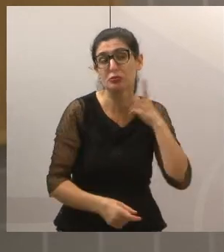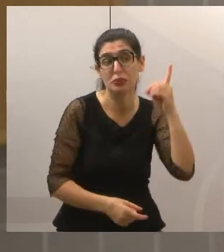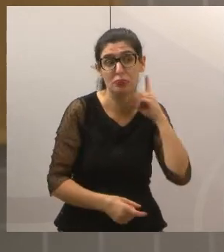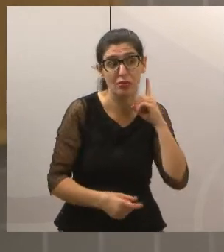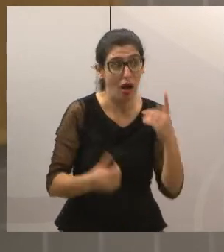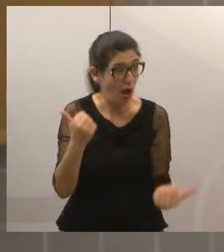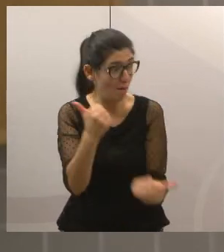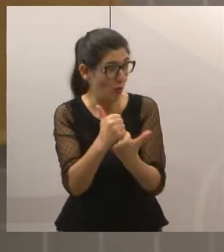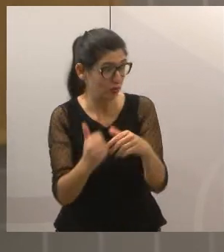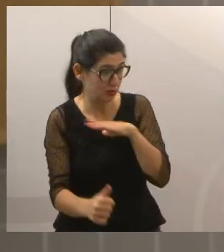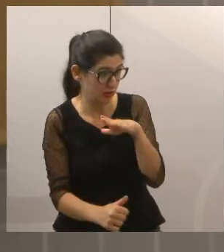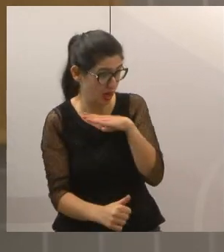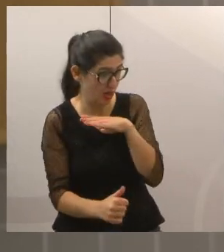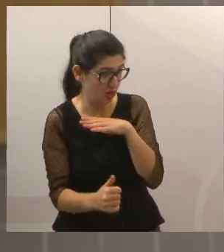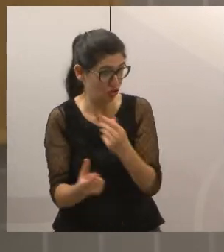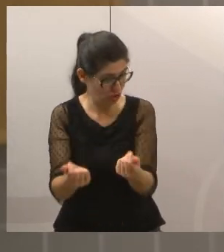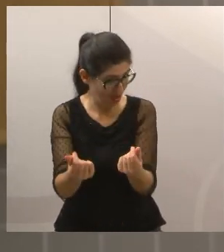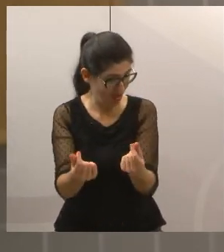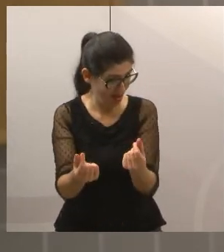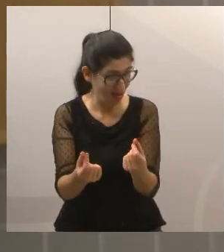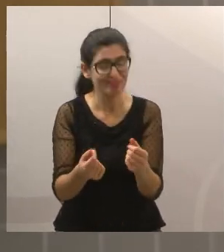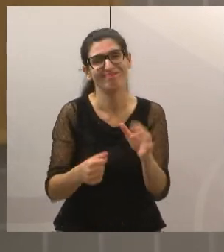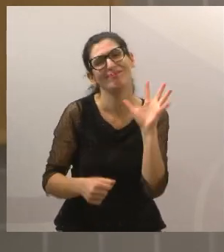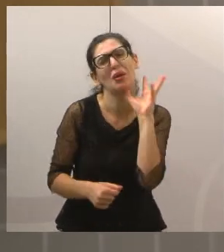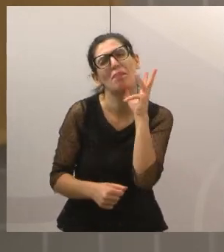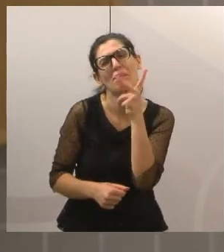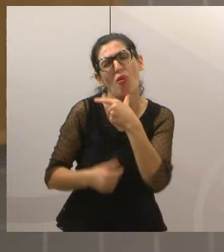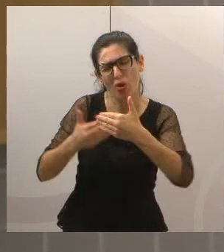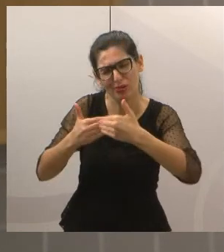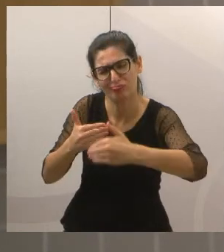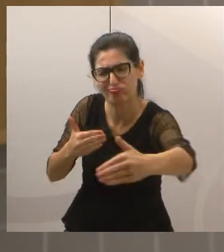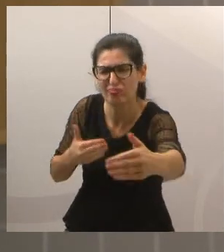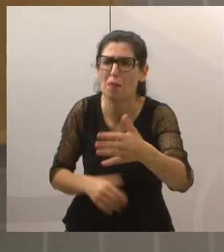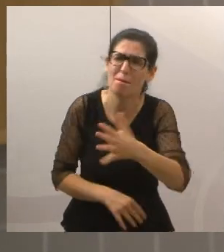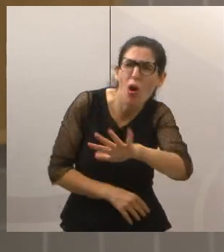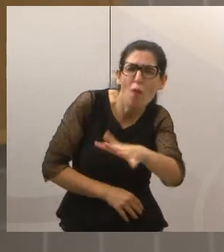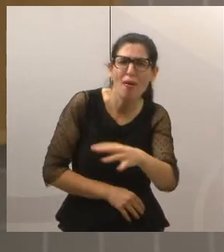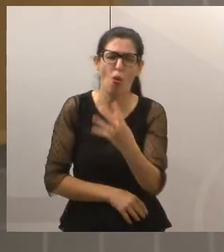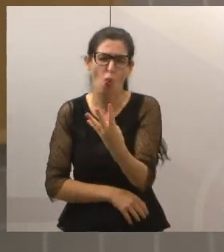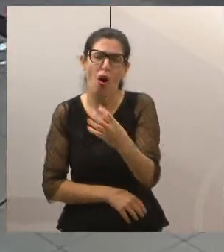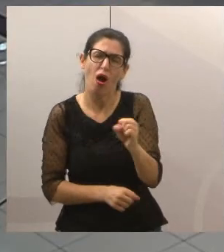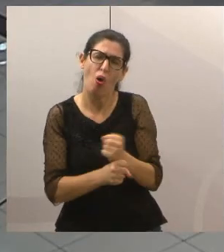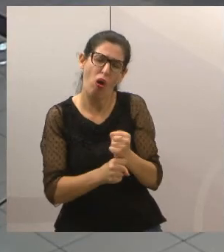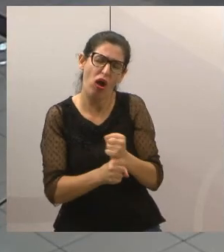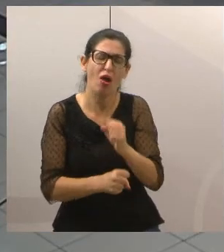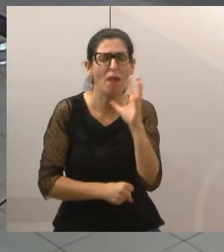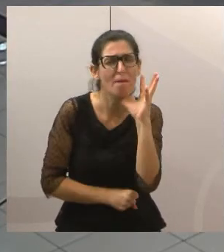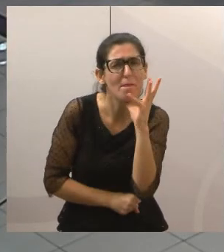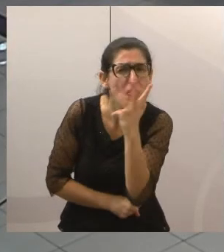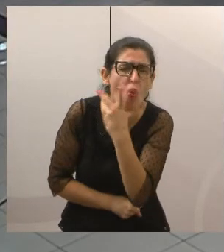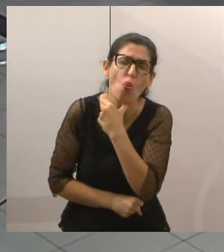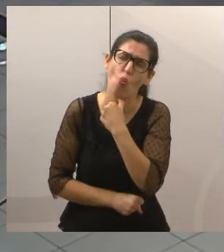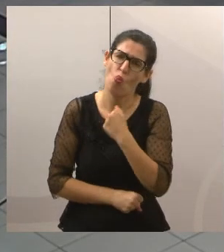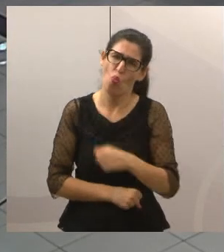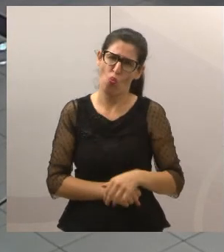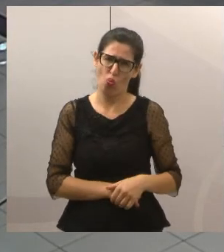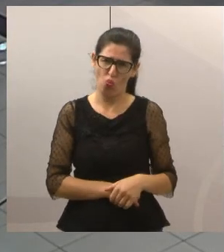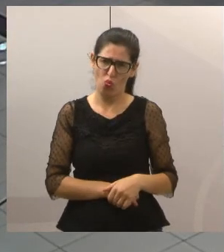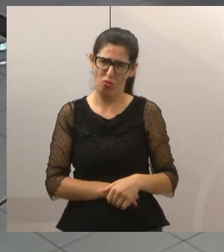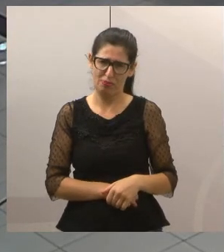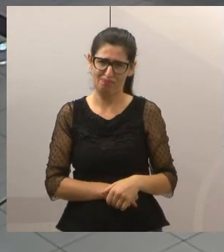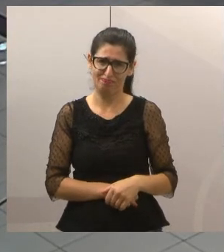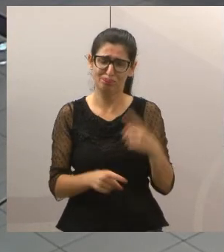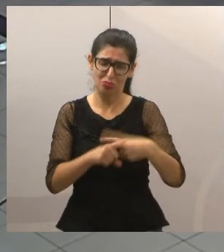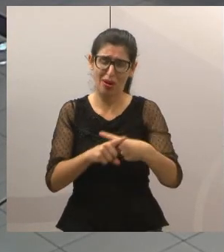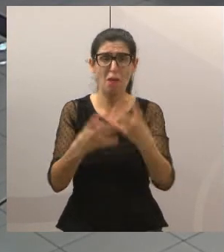próximo ano, espero que seja bem mais tranquilo essa questão de emendas. Senhor